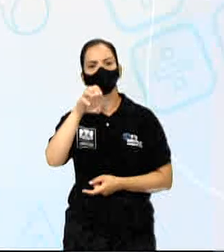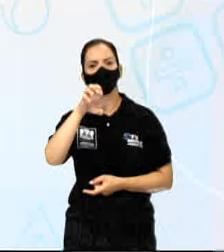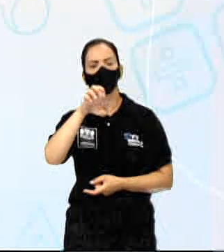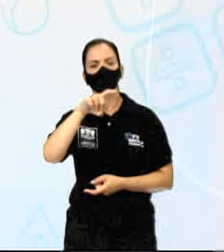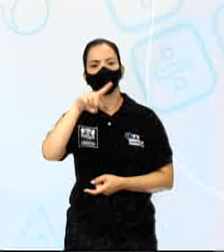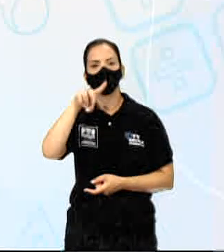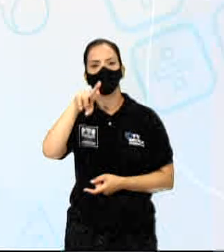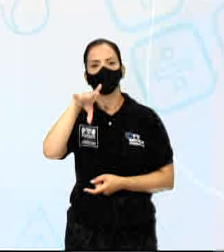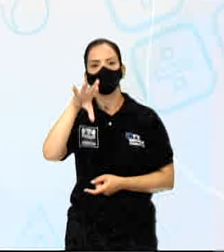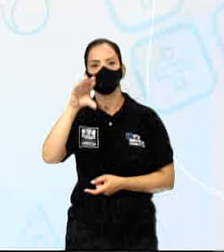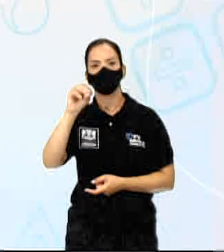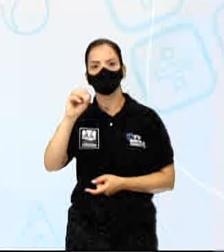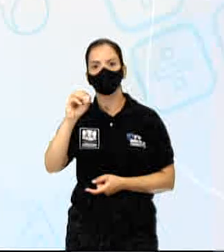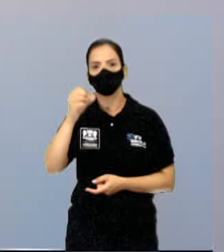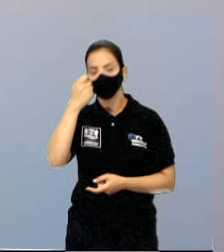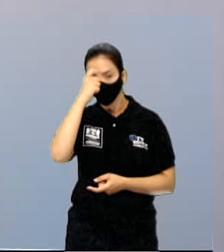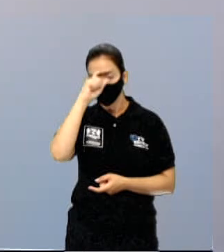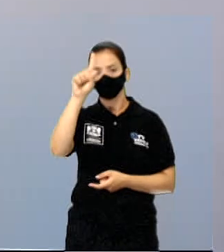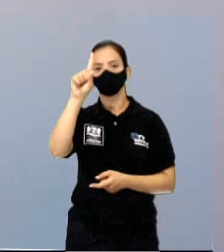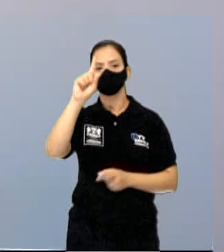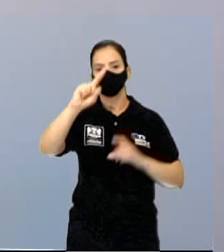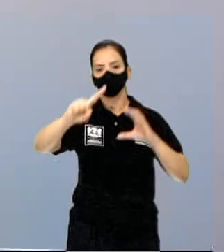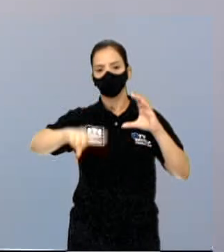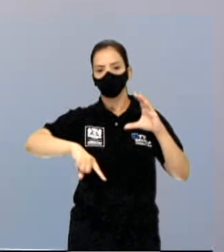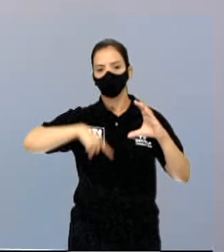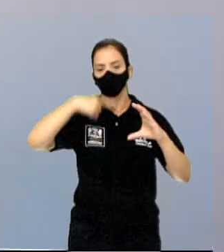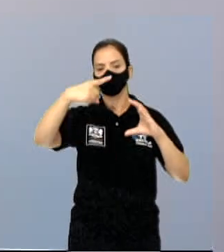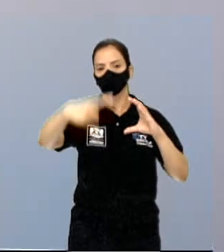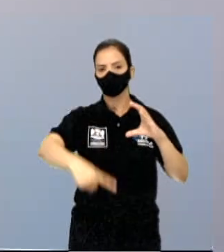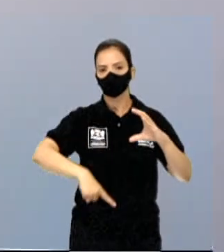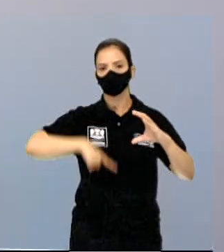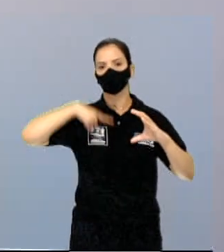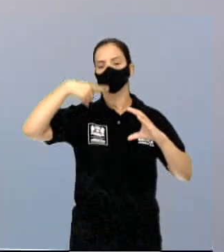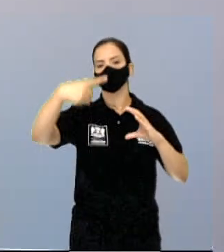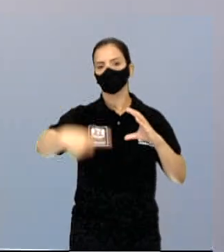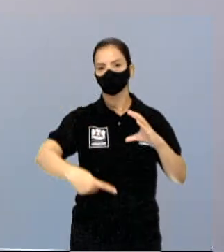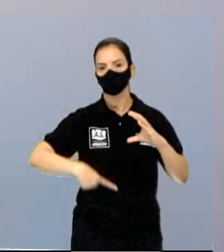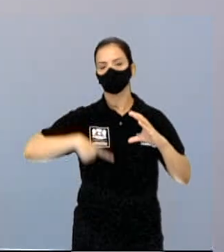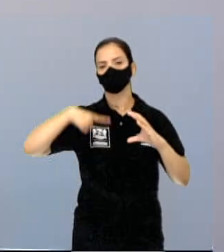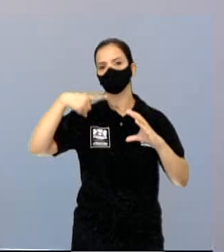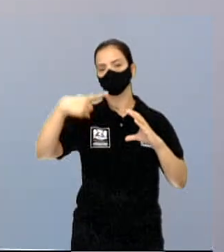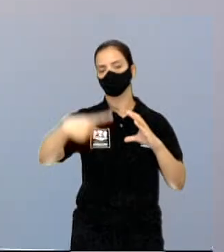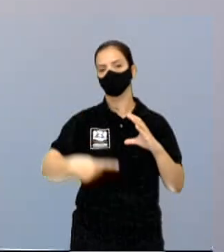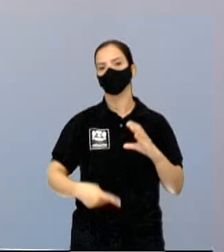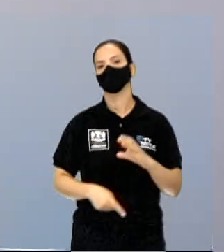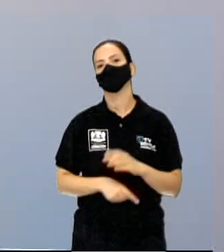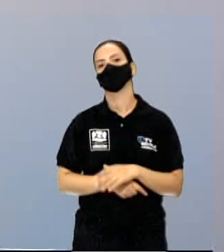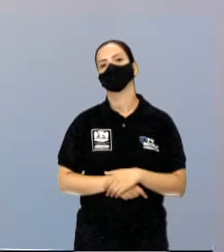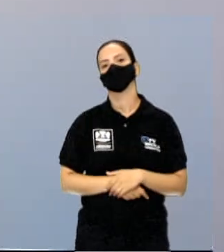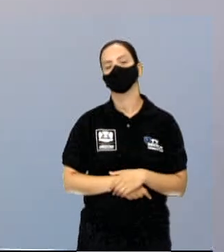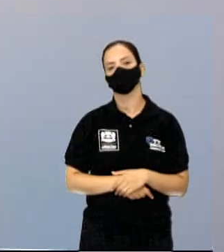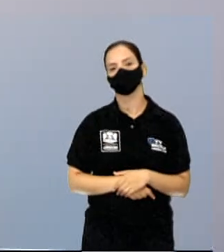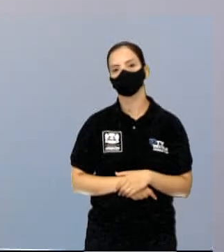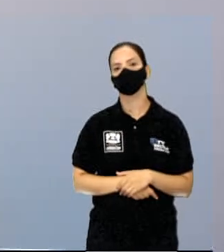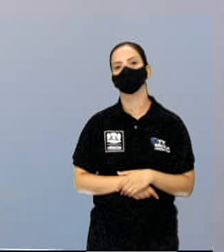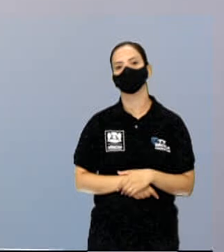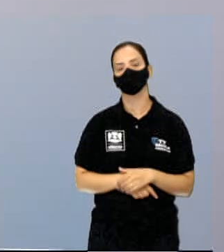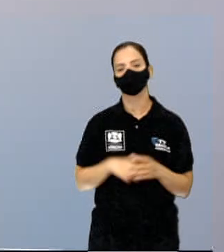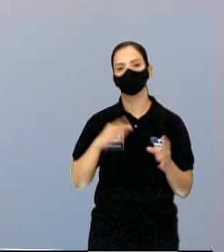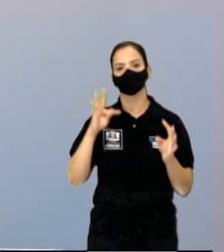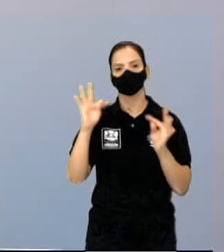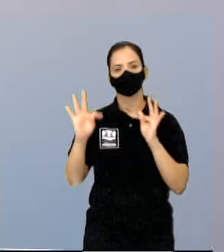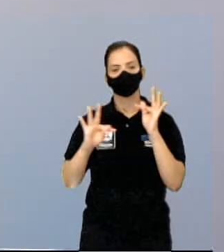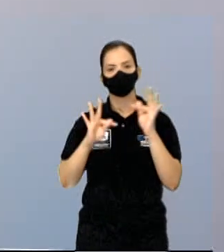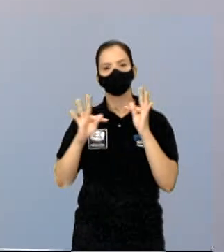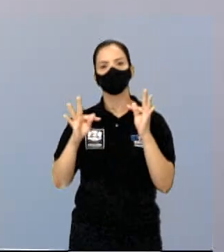descoberto a roda. Isso mesmo, eles foram grandes descobridores aí da roda, os grandes inventores dessa tecnologia que nos